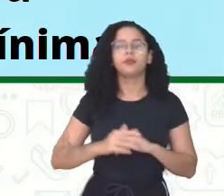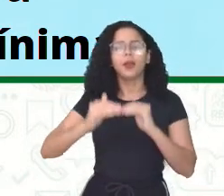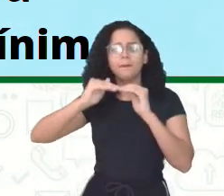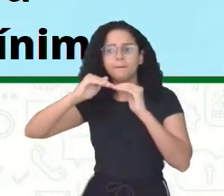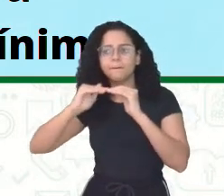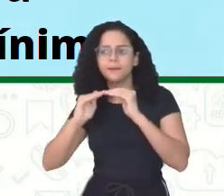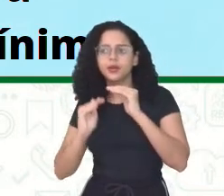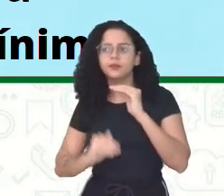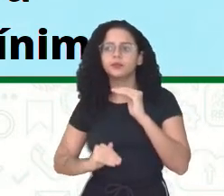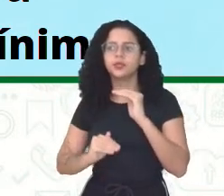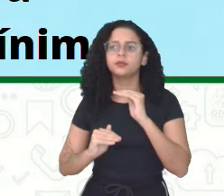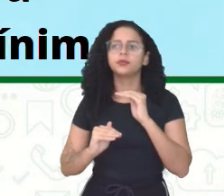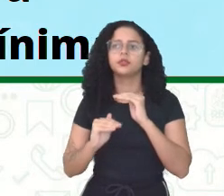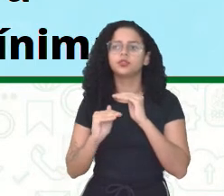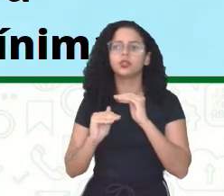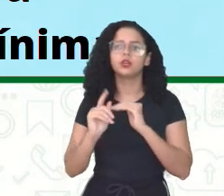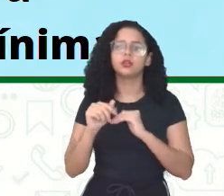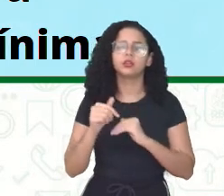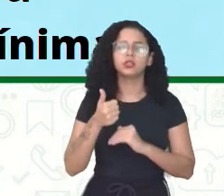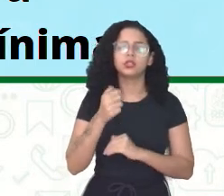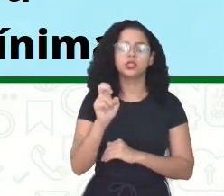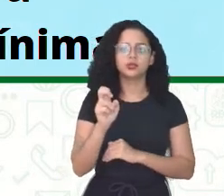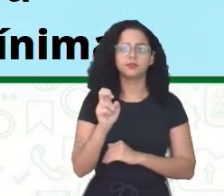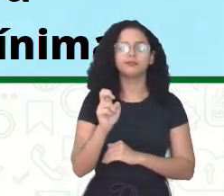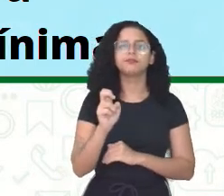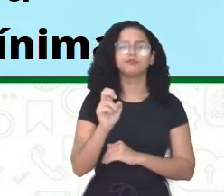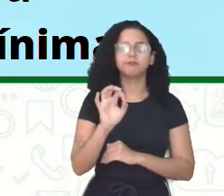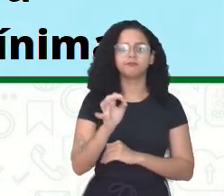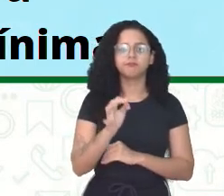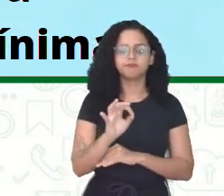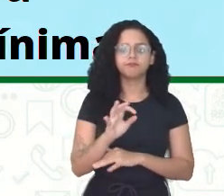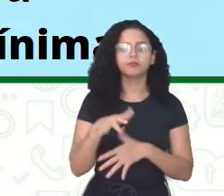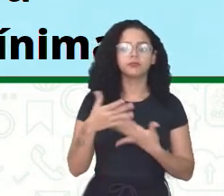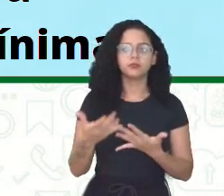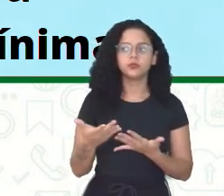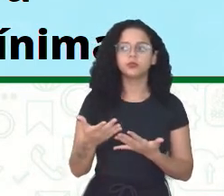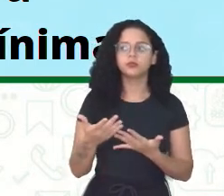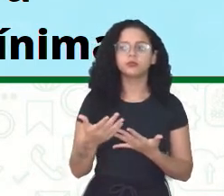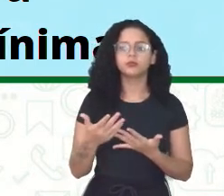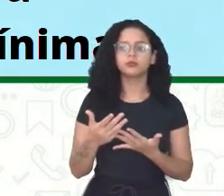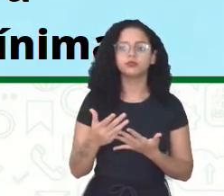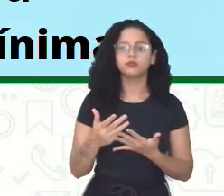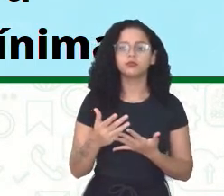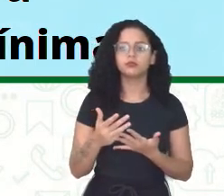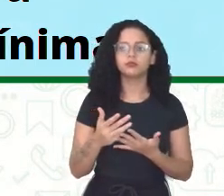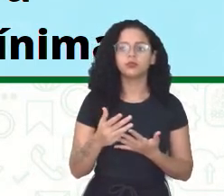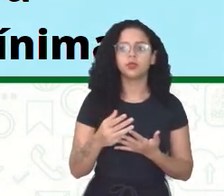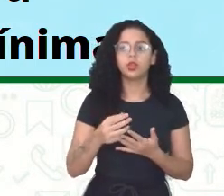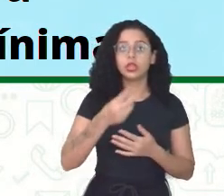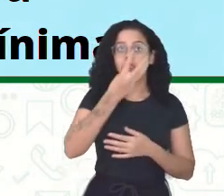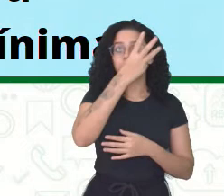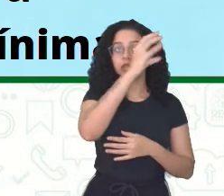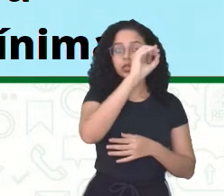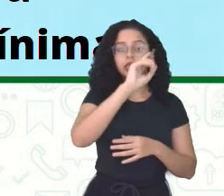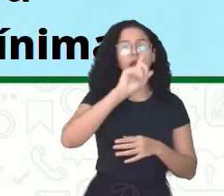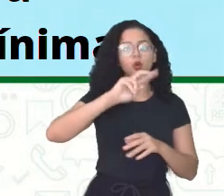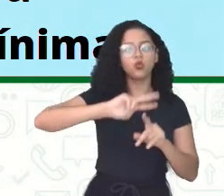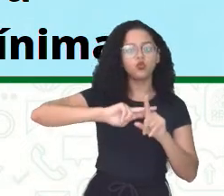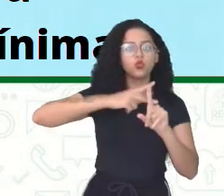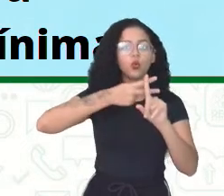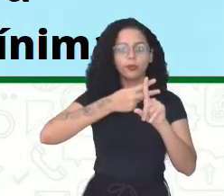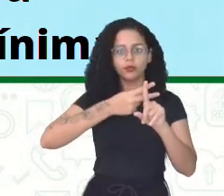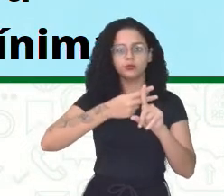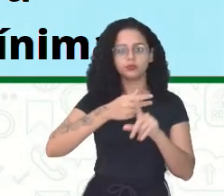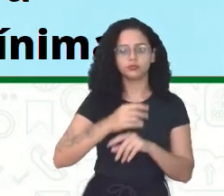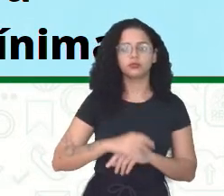E a temperatura mais baixa vai dar 15. Ou seja, a 30 é o dobro da 15, tá